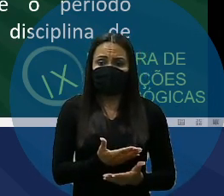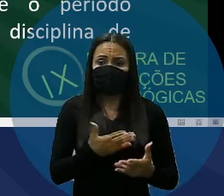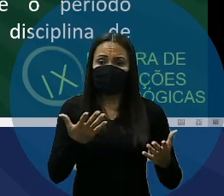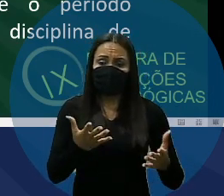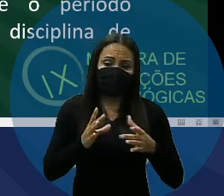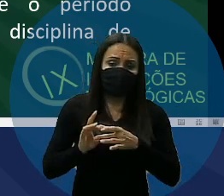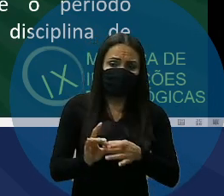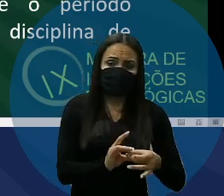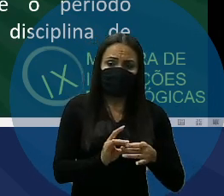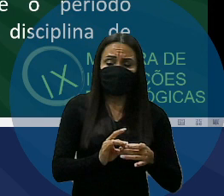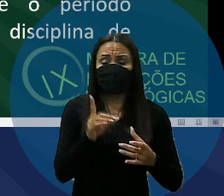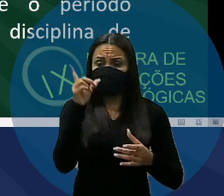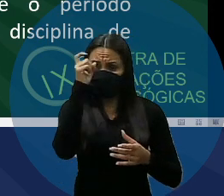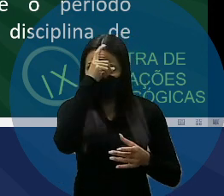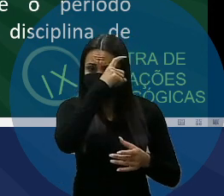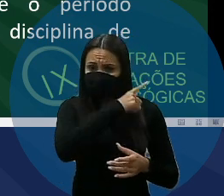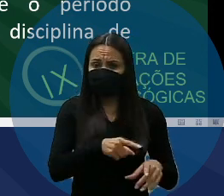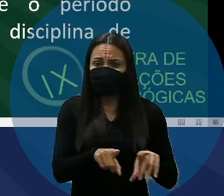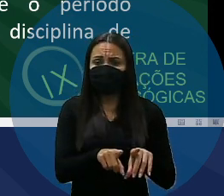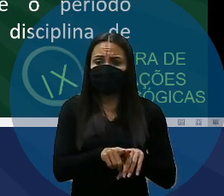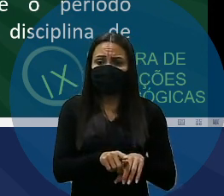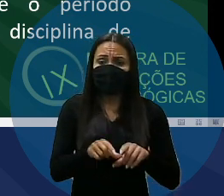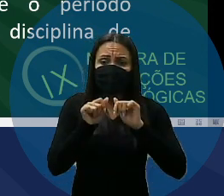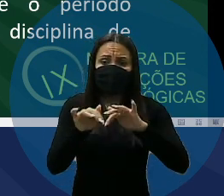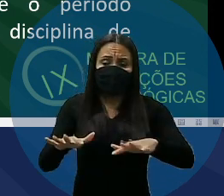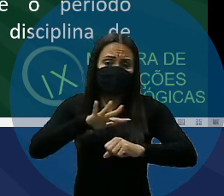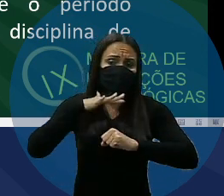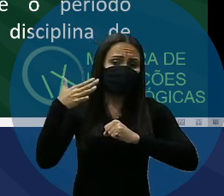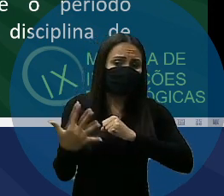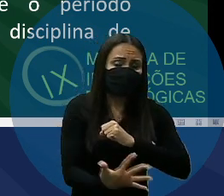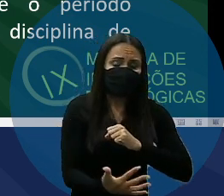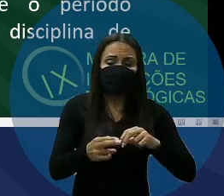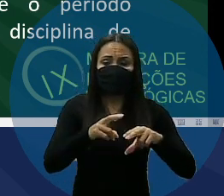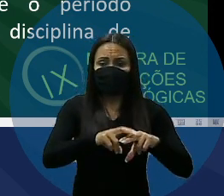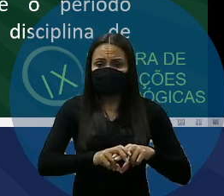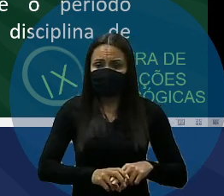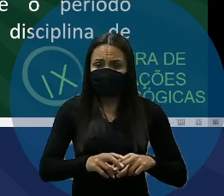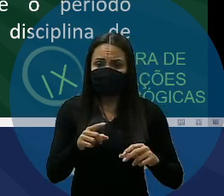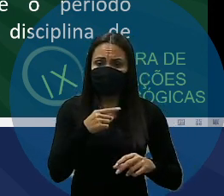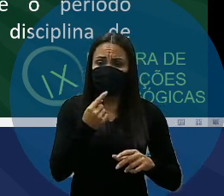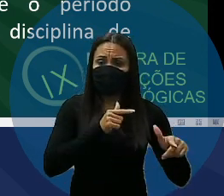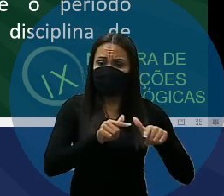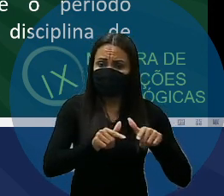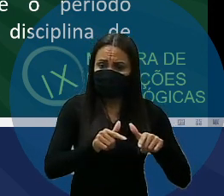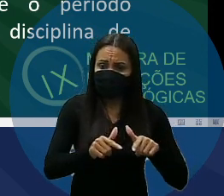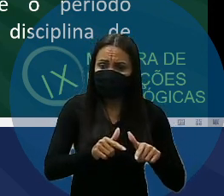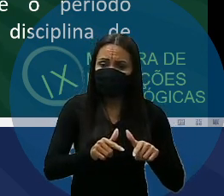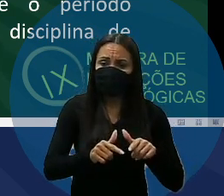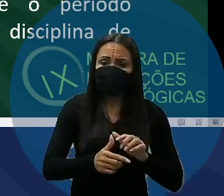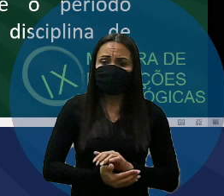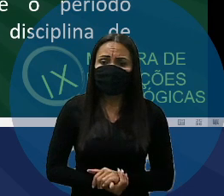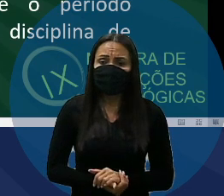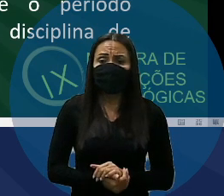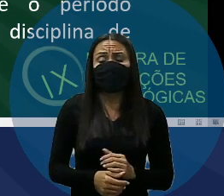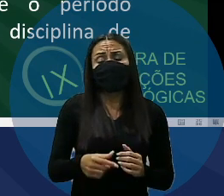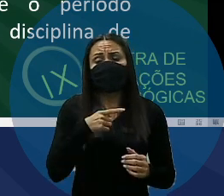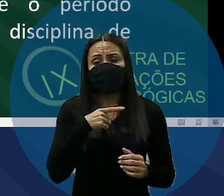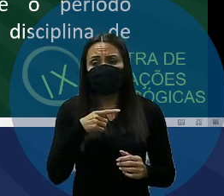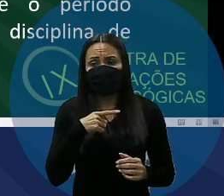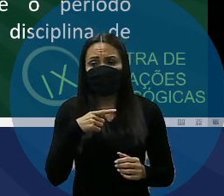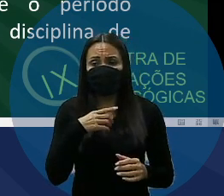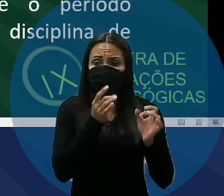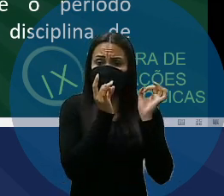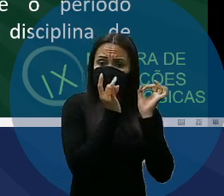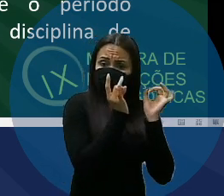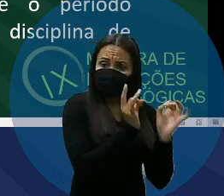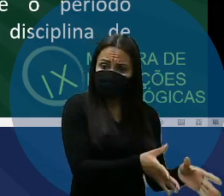isso a dificuldade da pandemia, né? Muitos pais abandonaram seus trabalhos, alunos tiveram que abandonar a